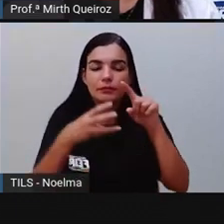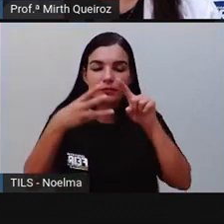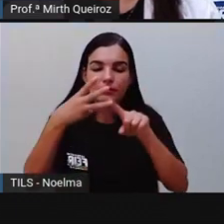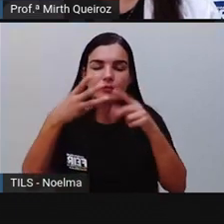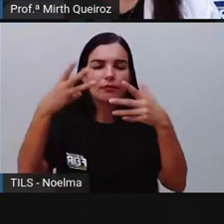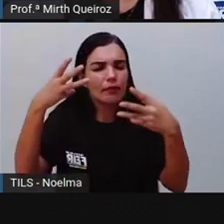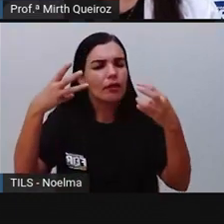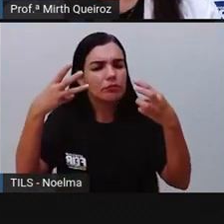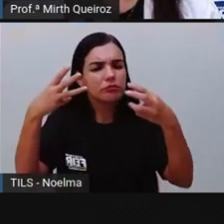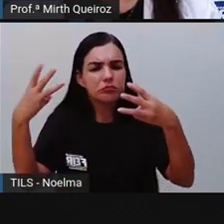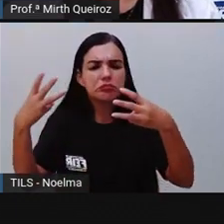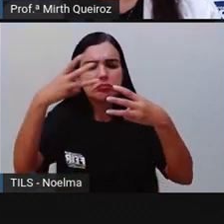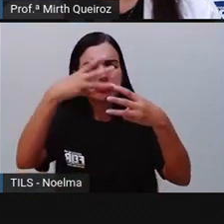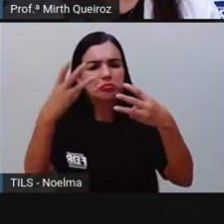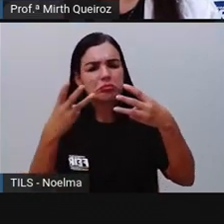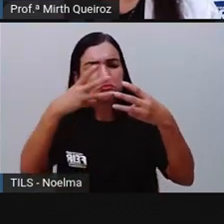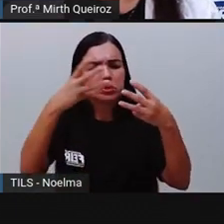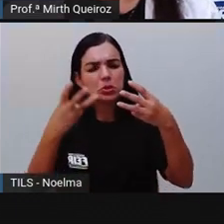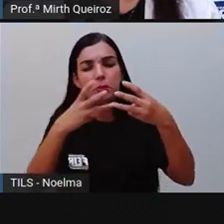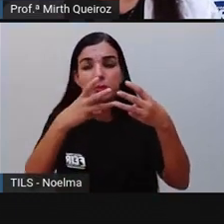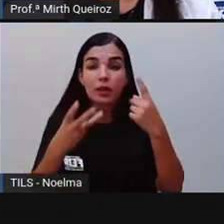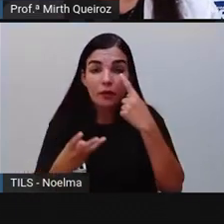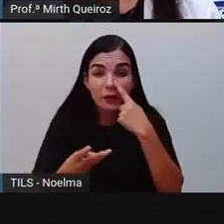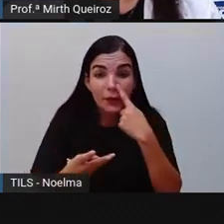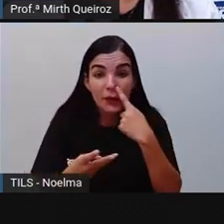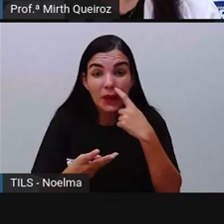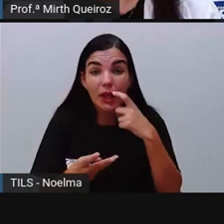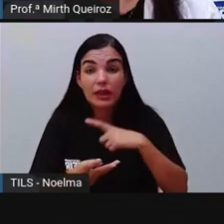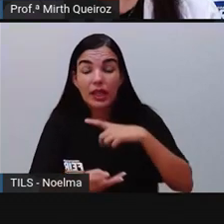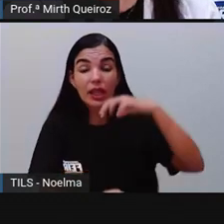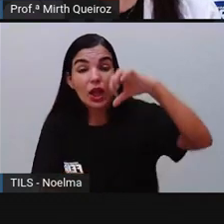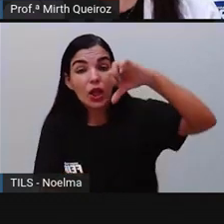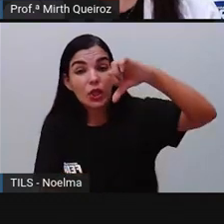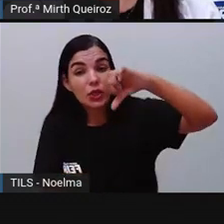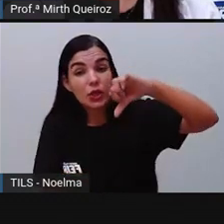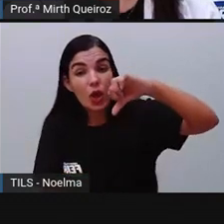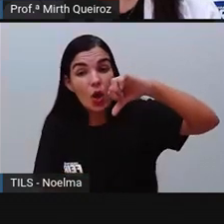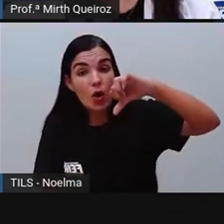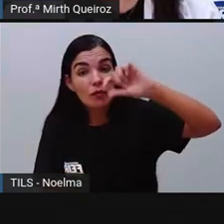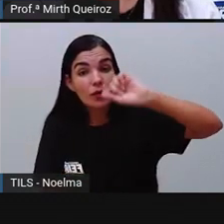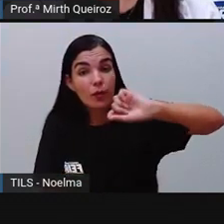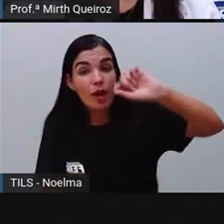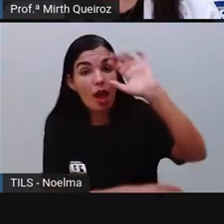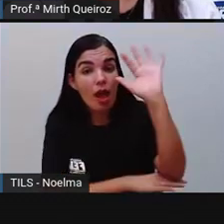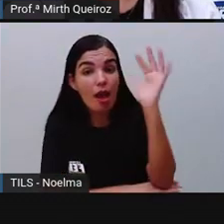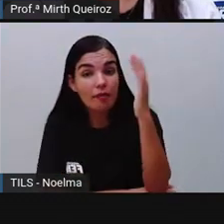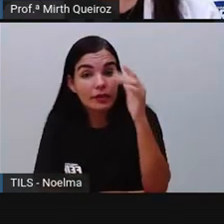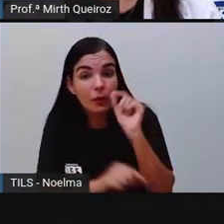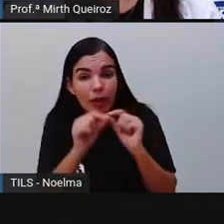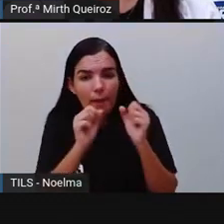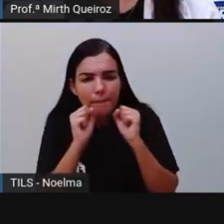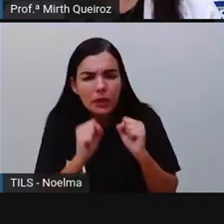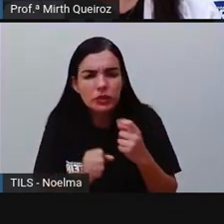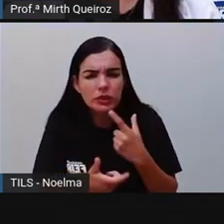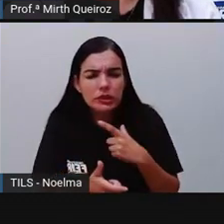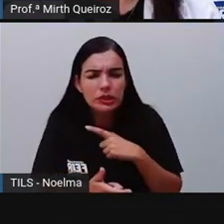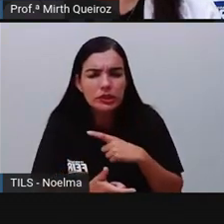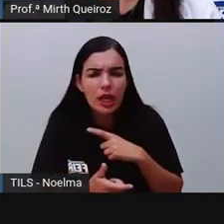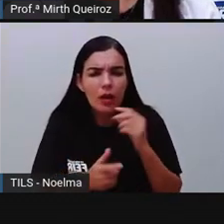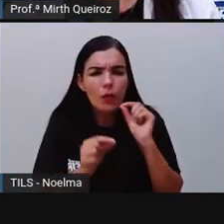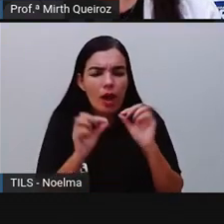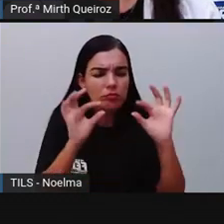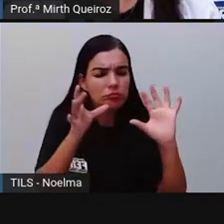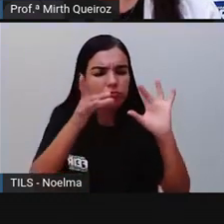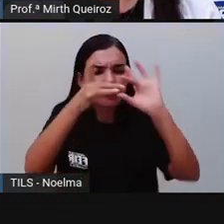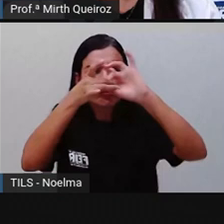com Carlos, Carolina com Miguel, Carolina com Rodolfo. A árvore de possibilidade pode ser considerada um